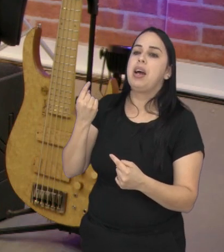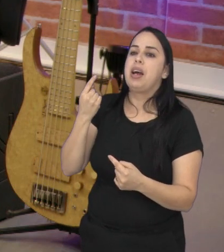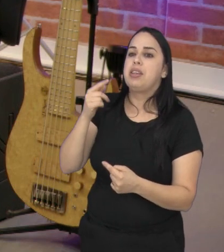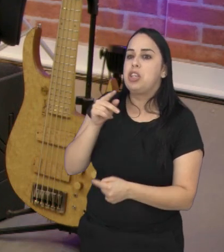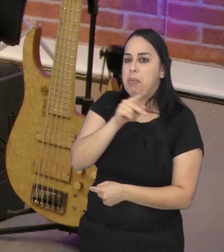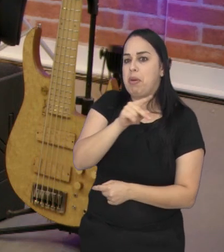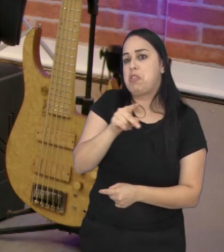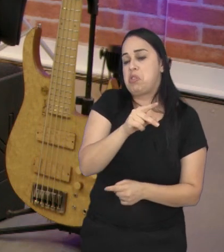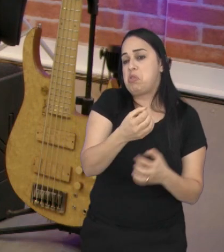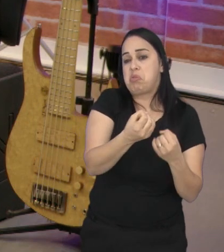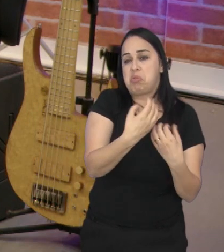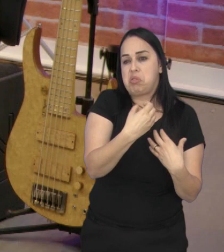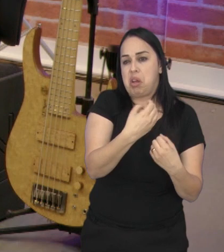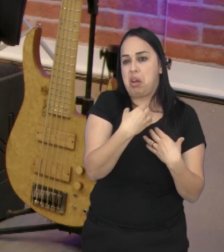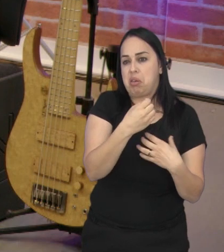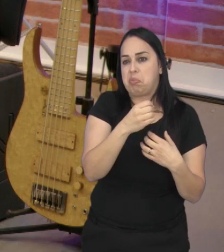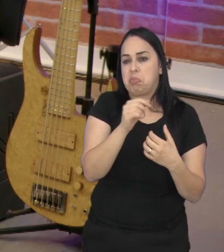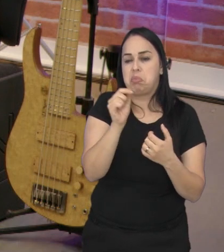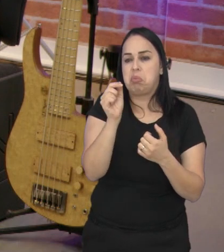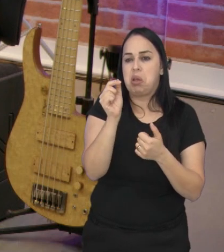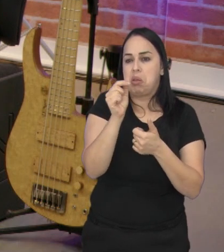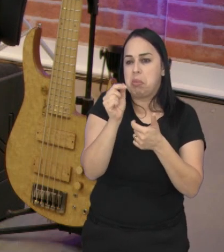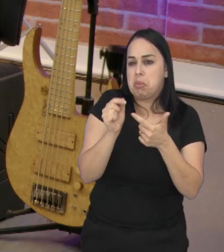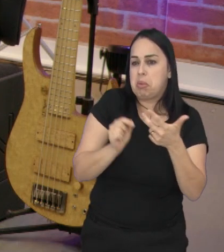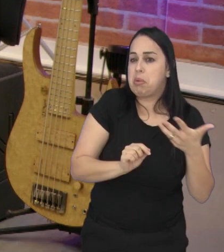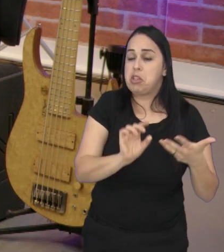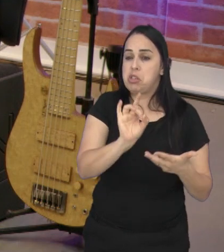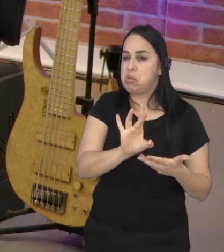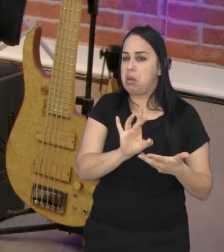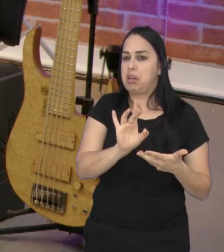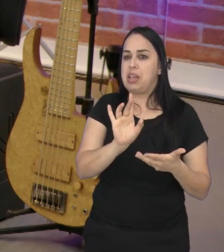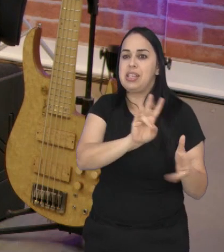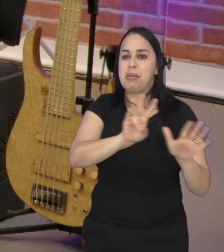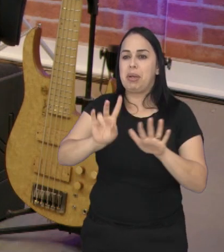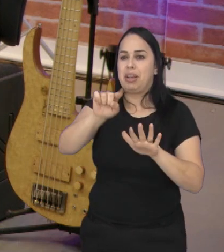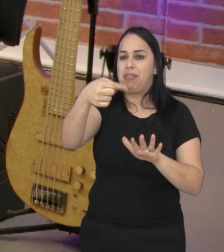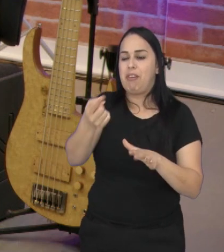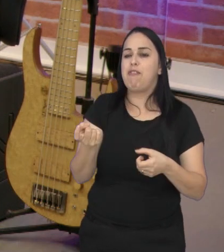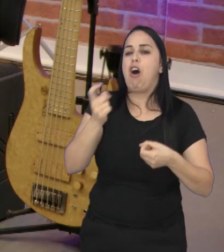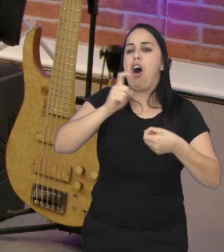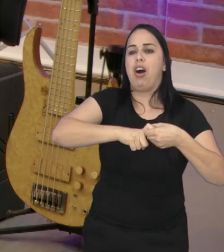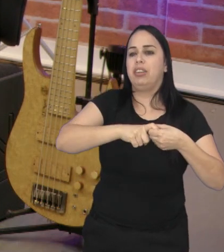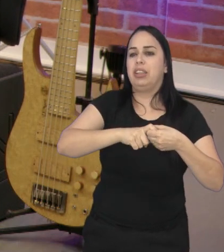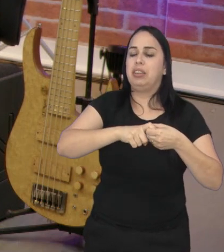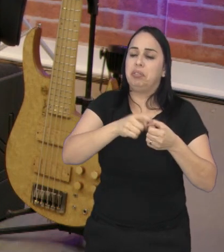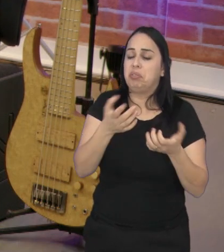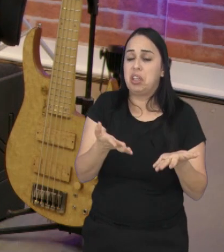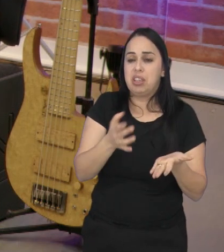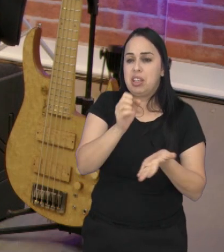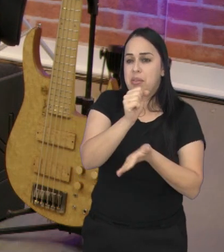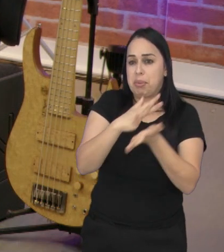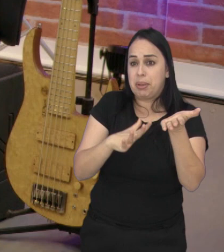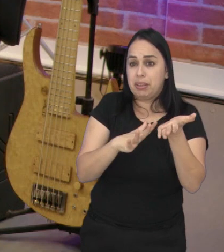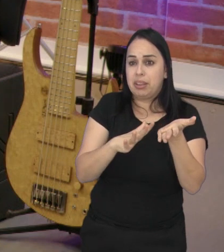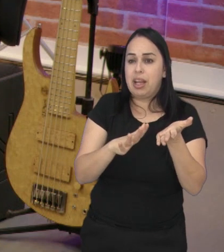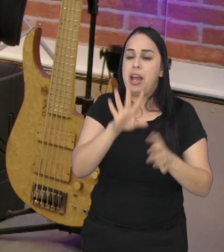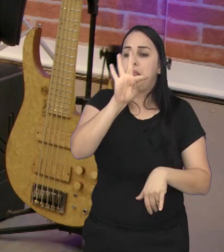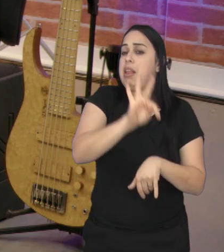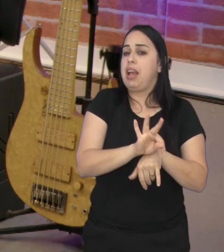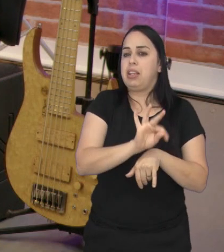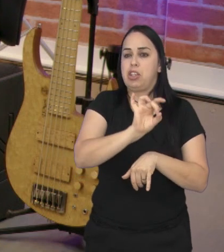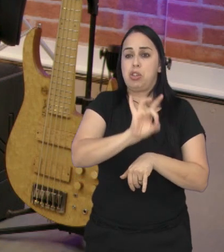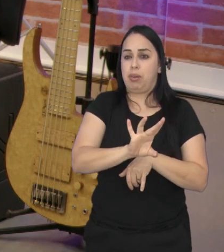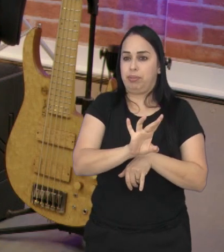você tinha professores que te davam aula e falavam assim, estuda essa lição, semana que vem você volta, a gente completa. E era aquela coisa,